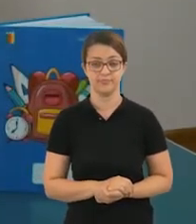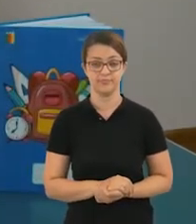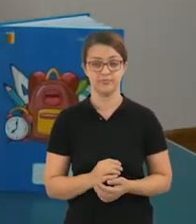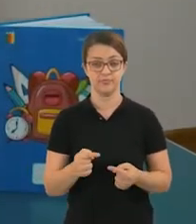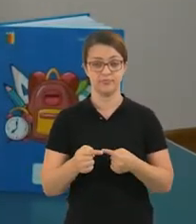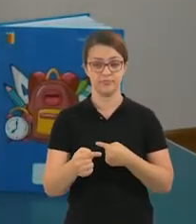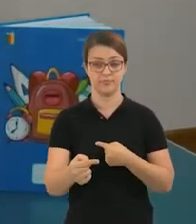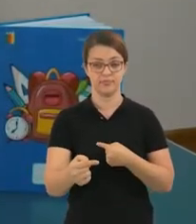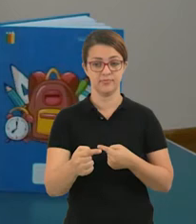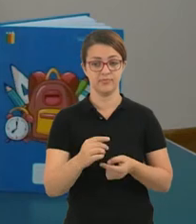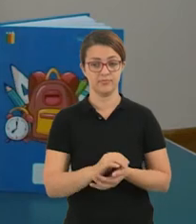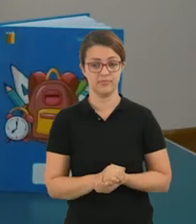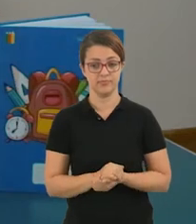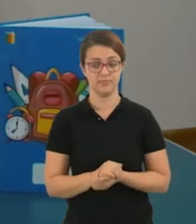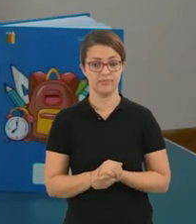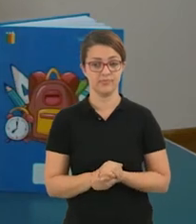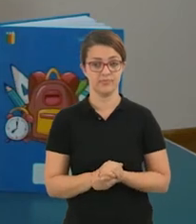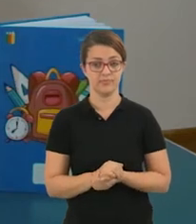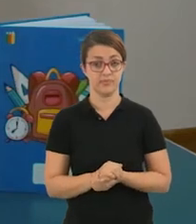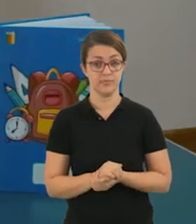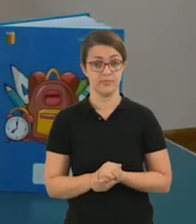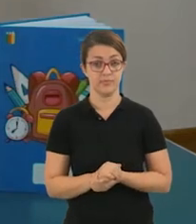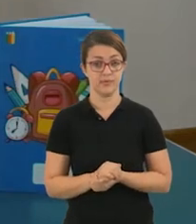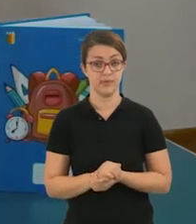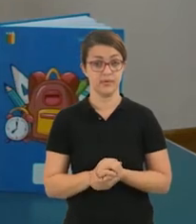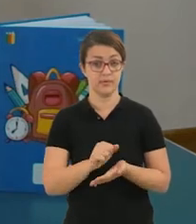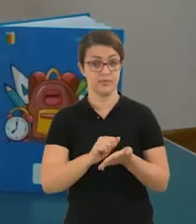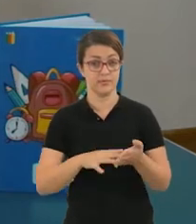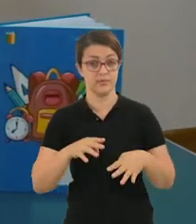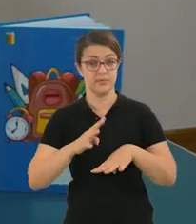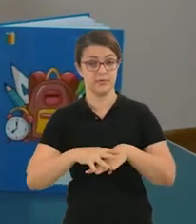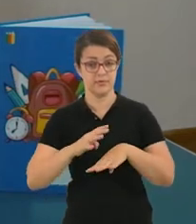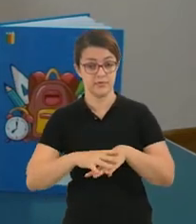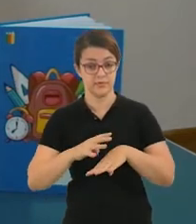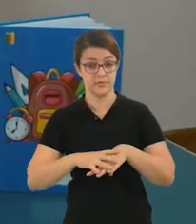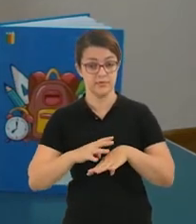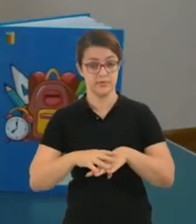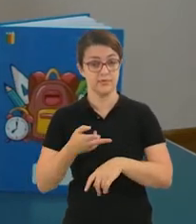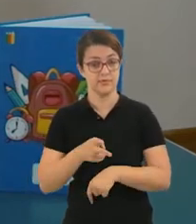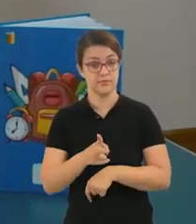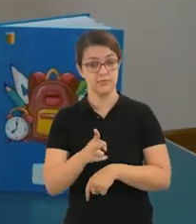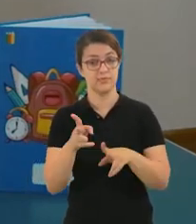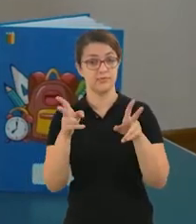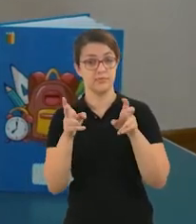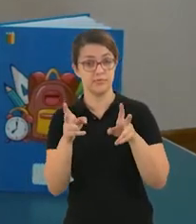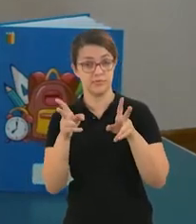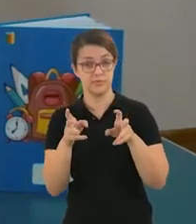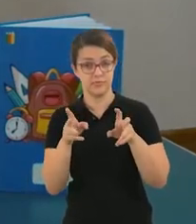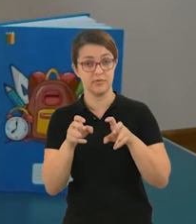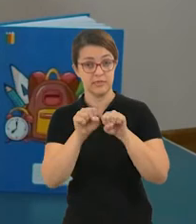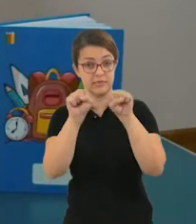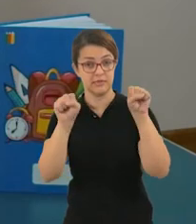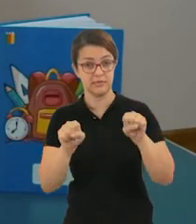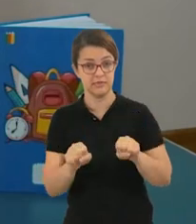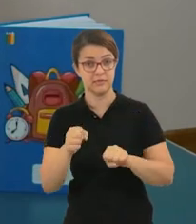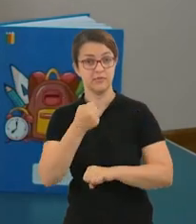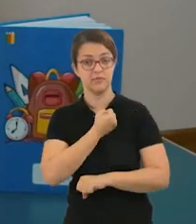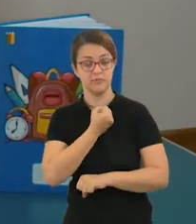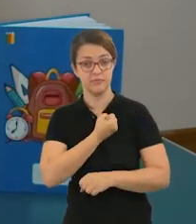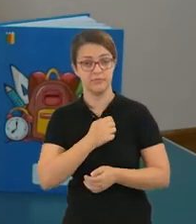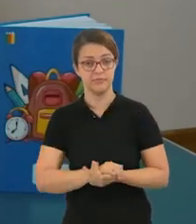Essa semana nós vamos explorar as atividades de matemática, onde nós vamos continuar com o tema Sistema